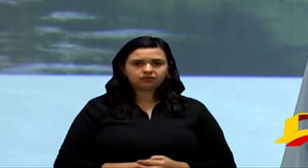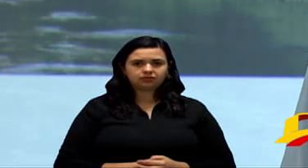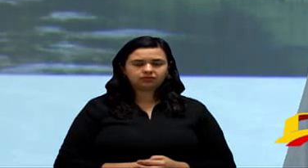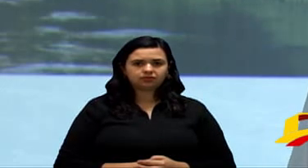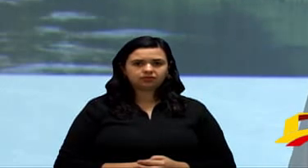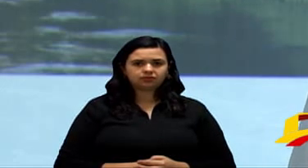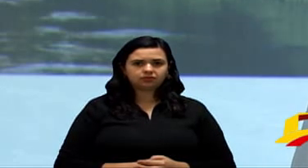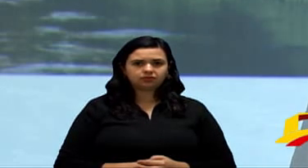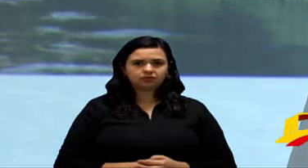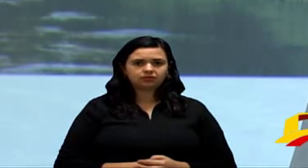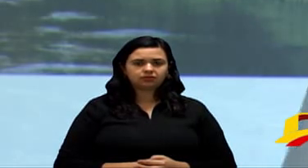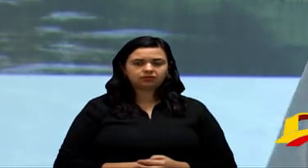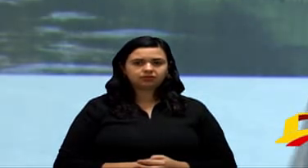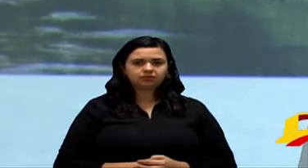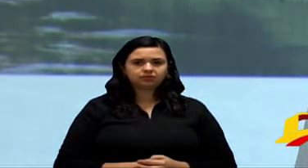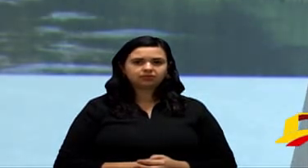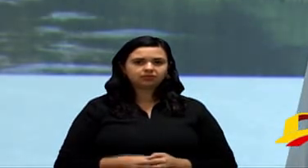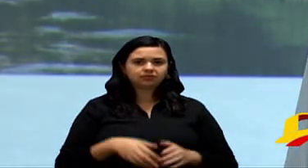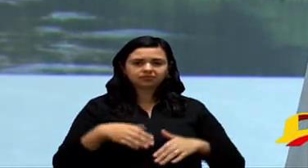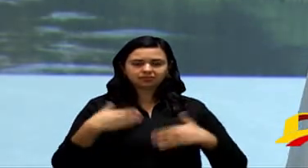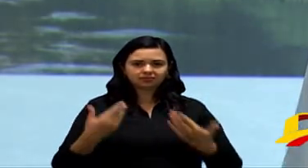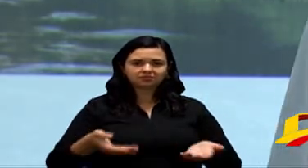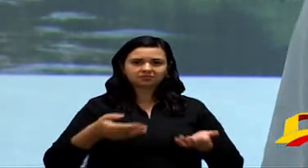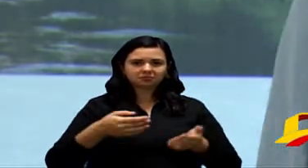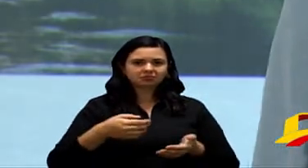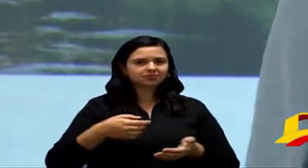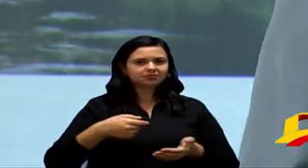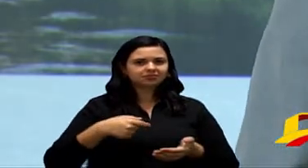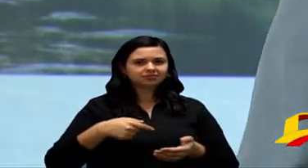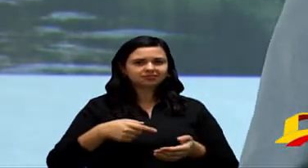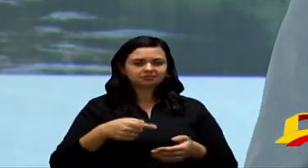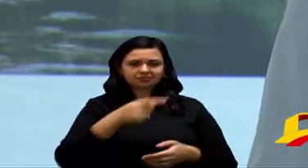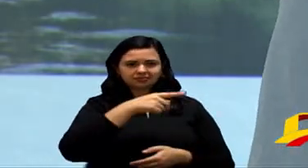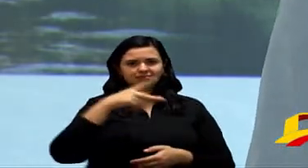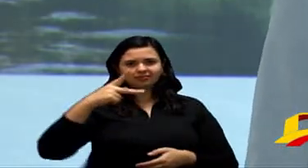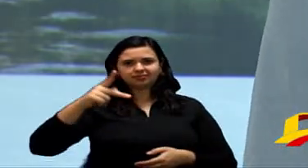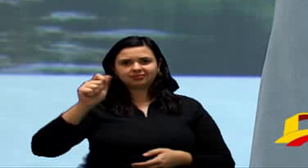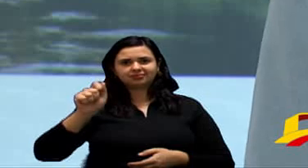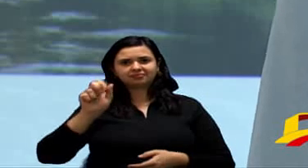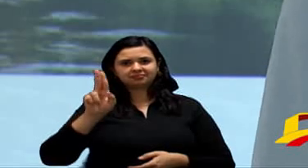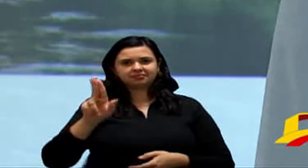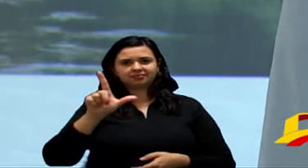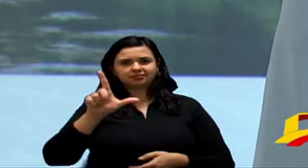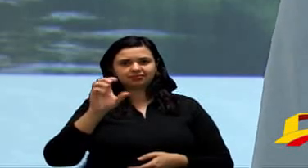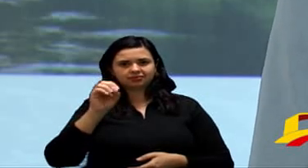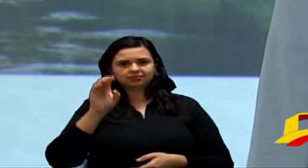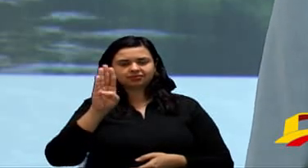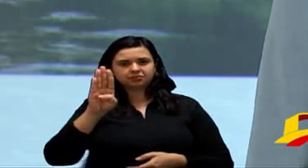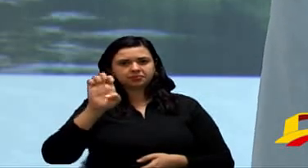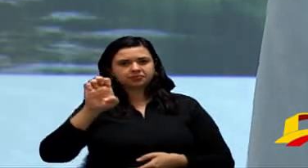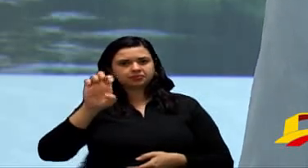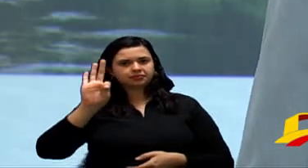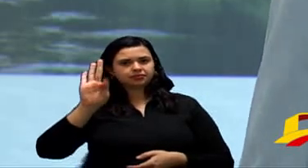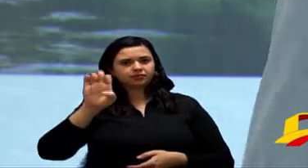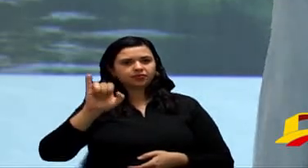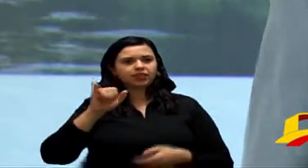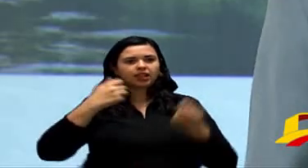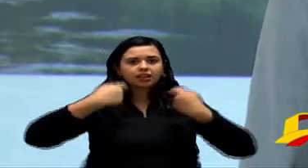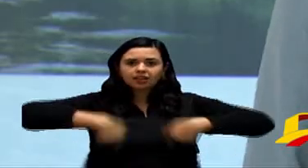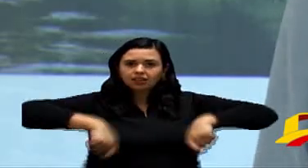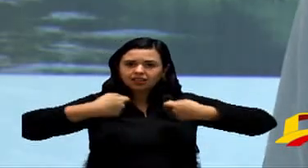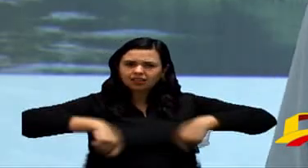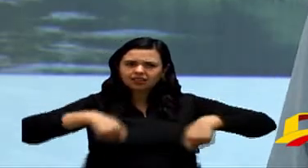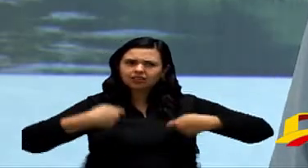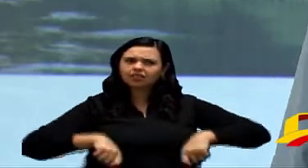então não venho aqui com essa história para cima de nós Paulo bege teria que se retratar tem que ter vergonha